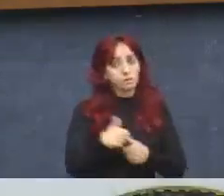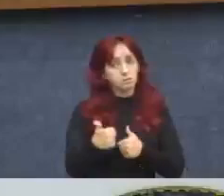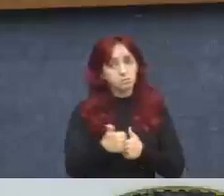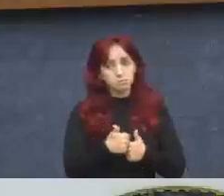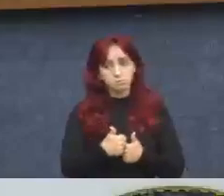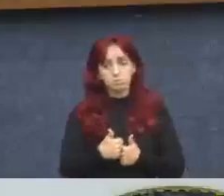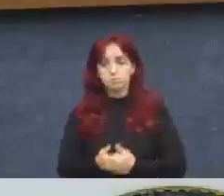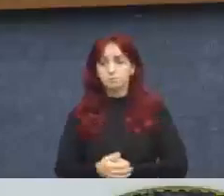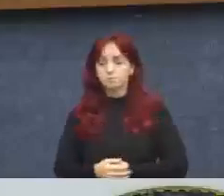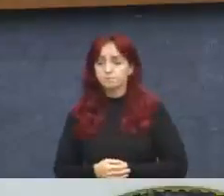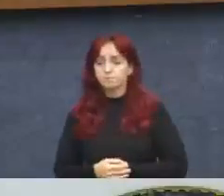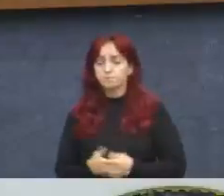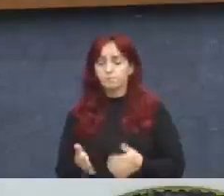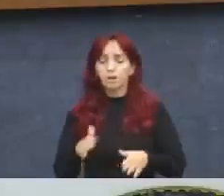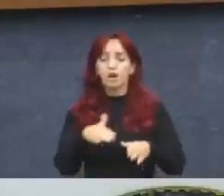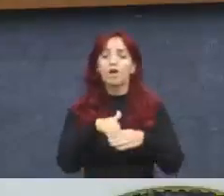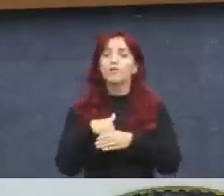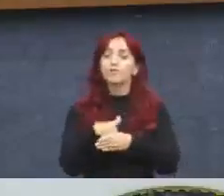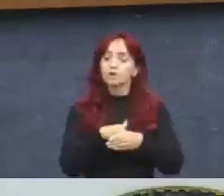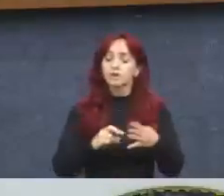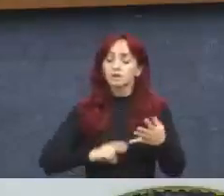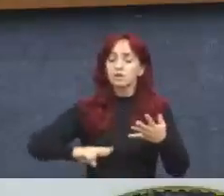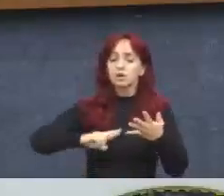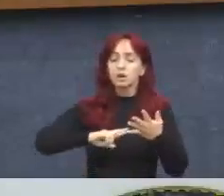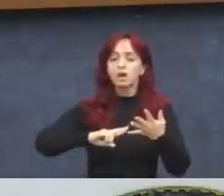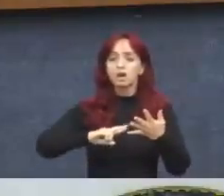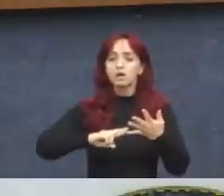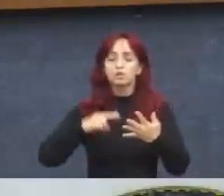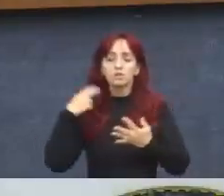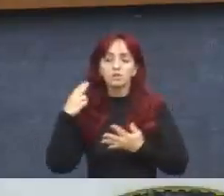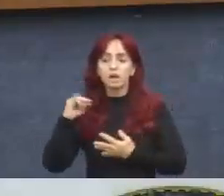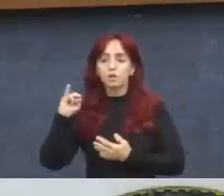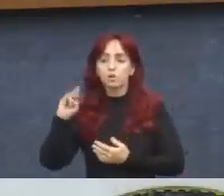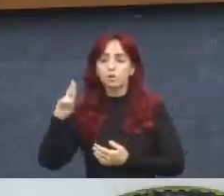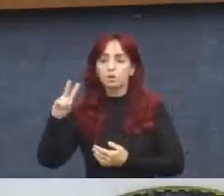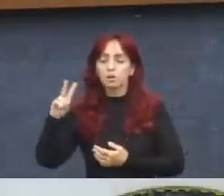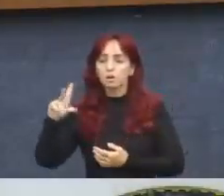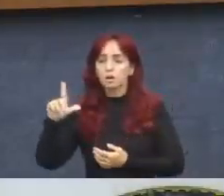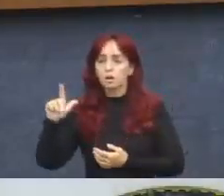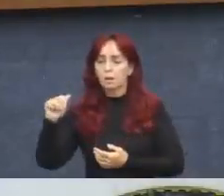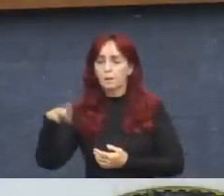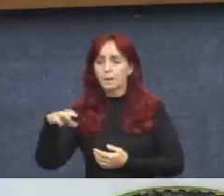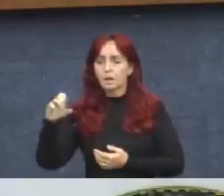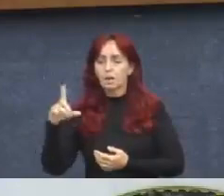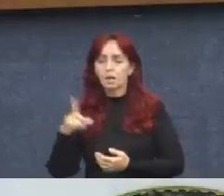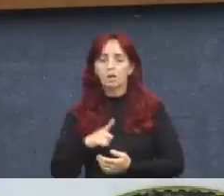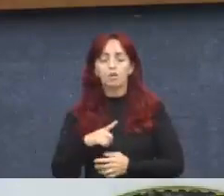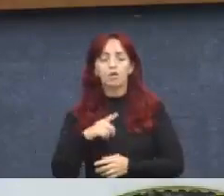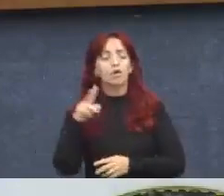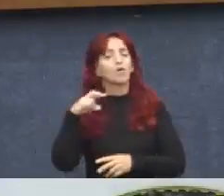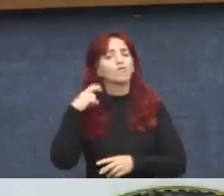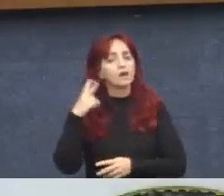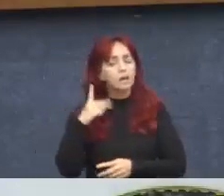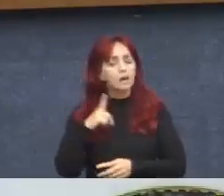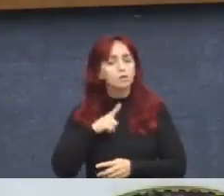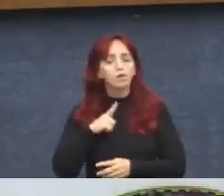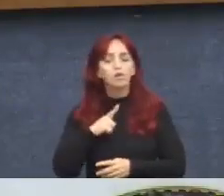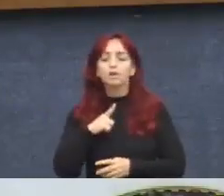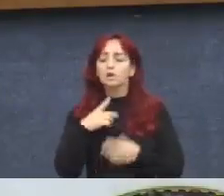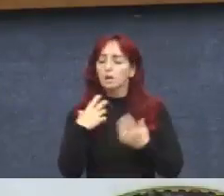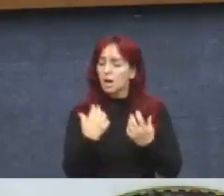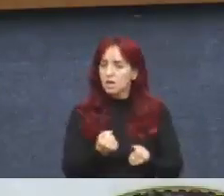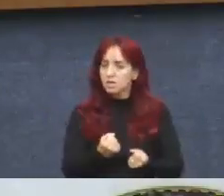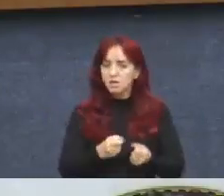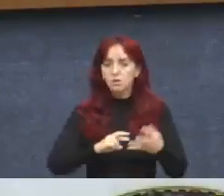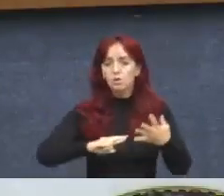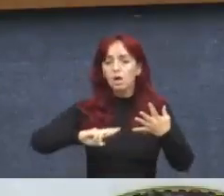Perfeitamente. Vamos colocar, então, em votação o recurso do vereador Irlan Melo. Vereadoras e vereadores que estiverem a favor do recurso permaneçam sentados